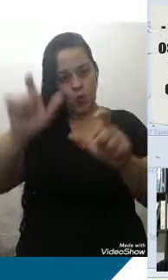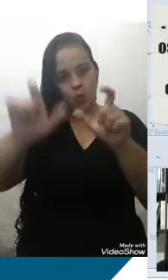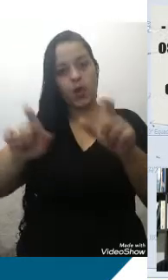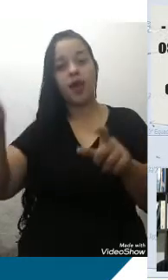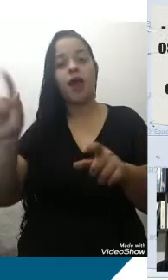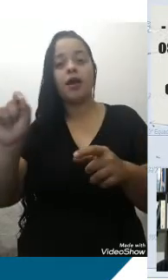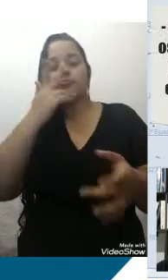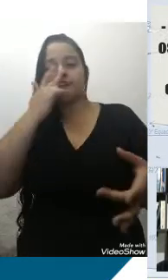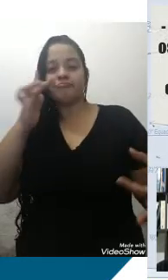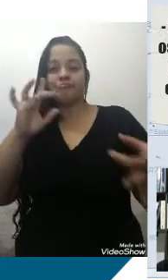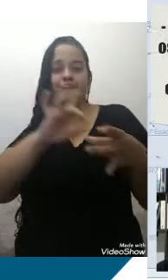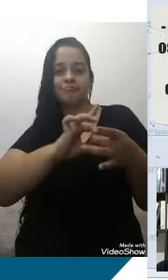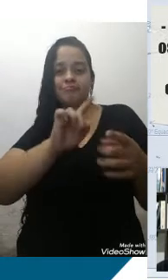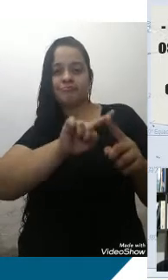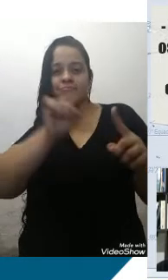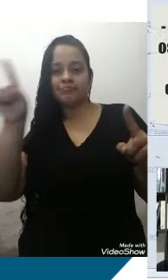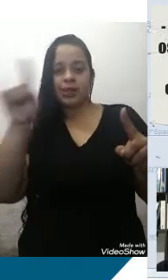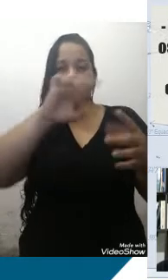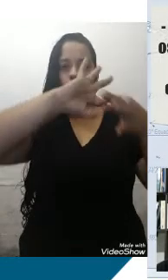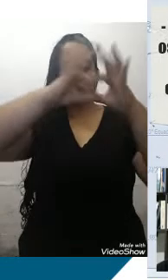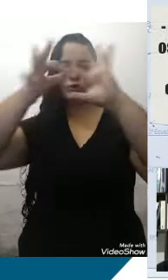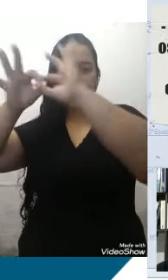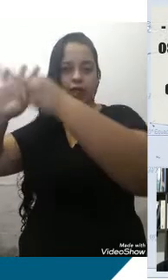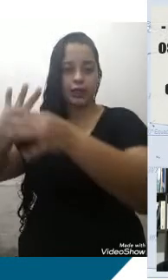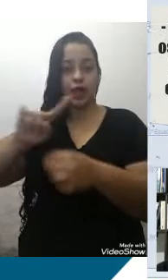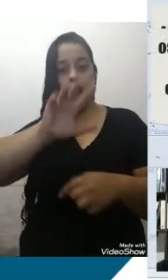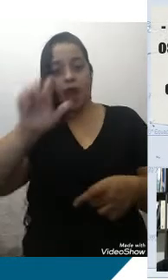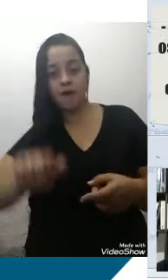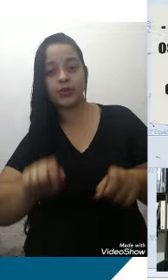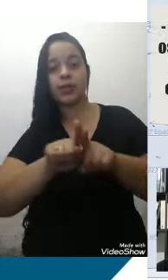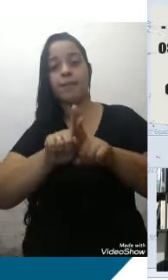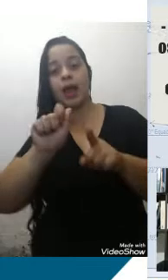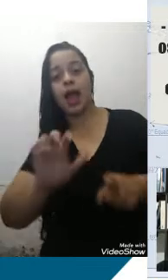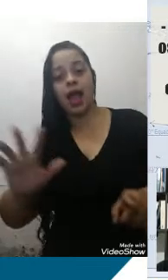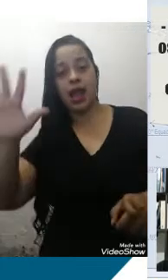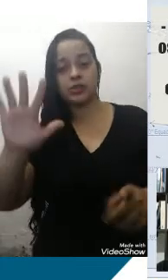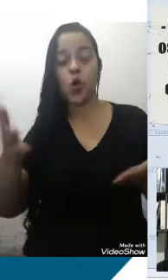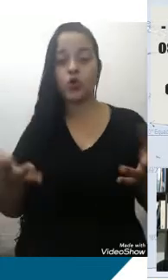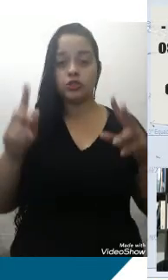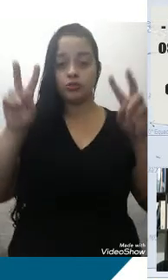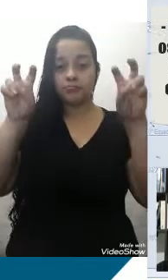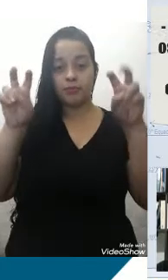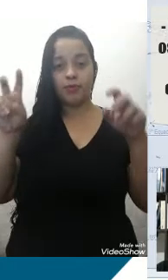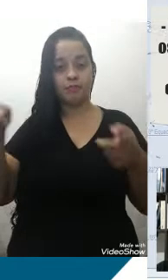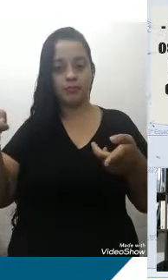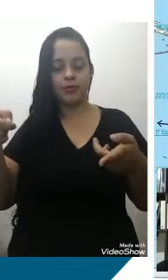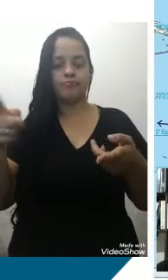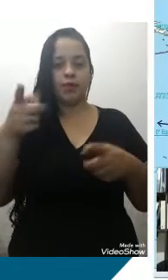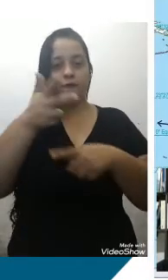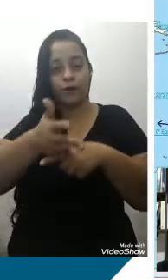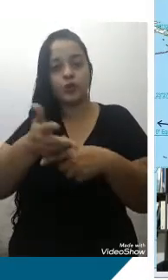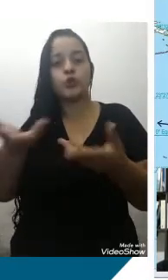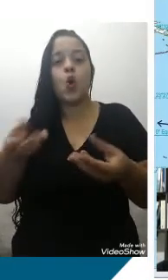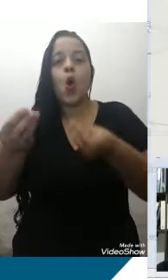de interligação entre os continentes africano e asiático. E o nosso vídeo de hoje tenta responder